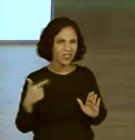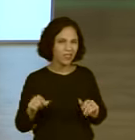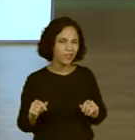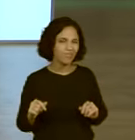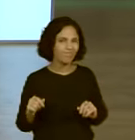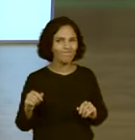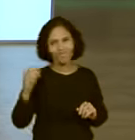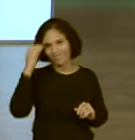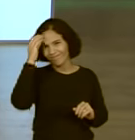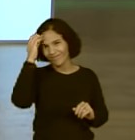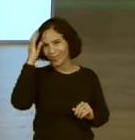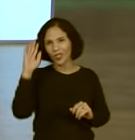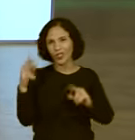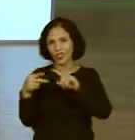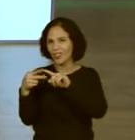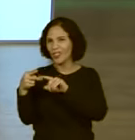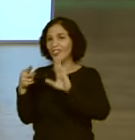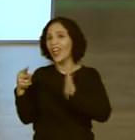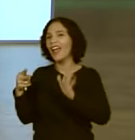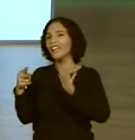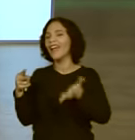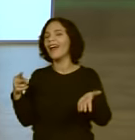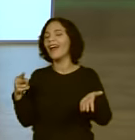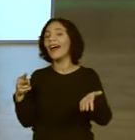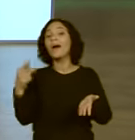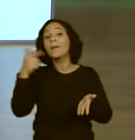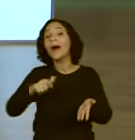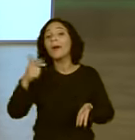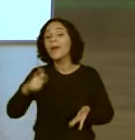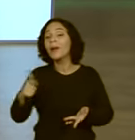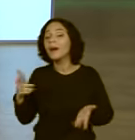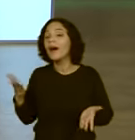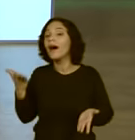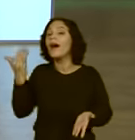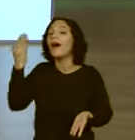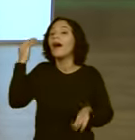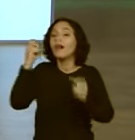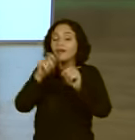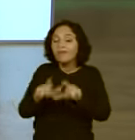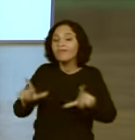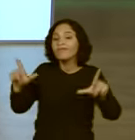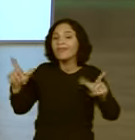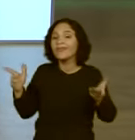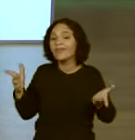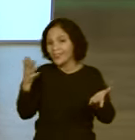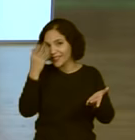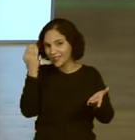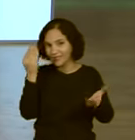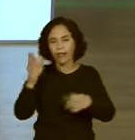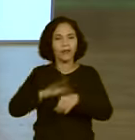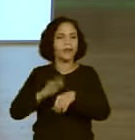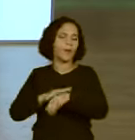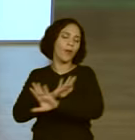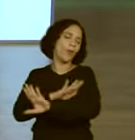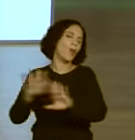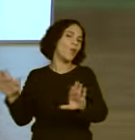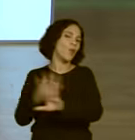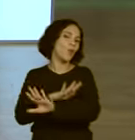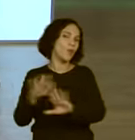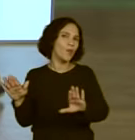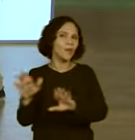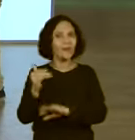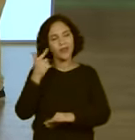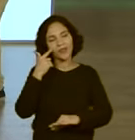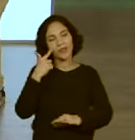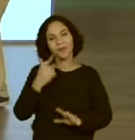coisa? Ixi, Você só está lembrando das coisas que já foram, né? Isso, E é aquela verdade. primeira imagem lá atrás. Vamos lá, acabou seu tempo. acabou o